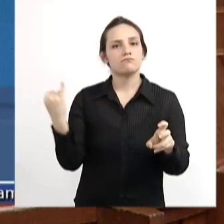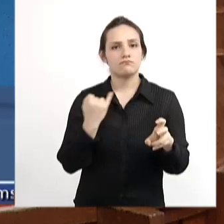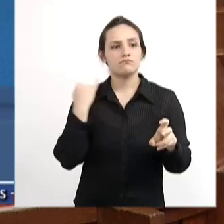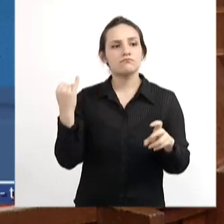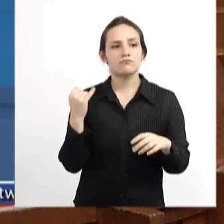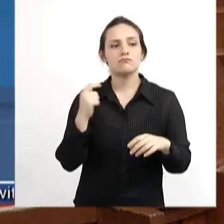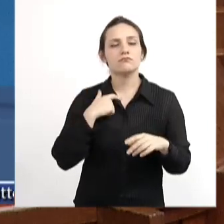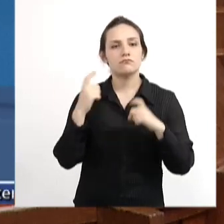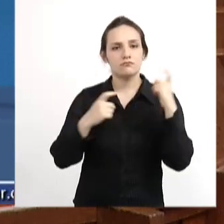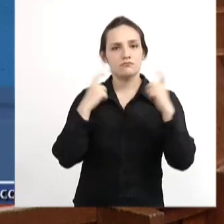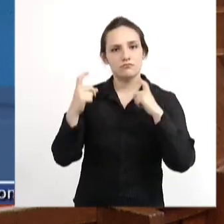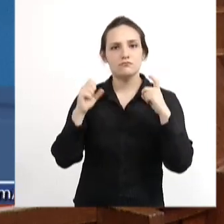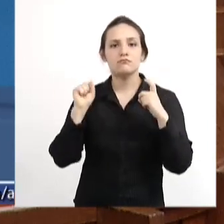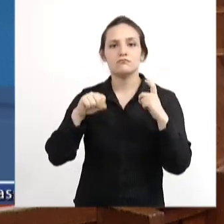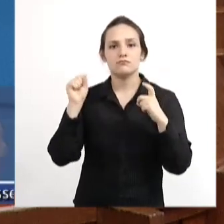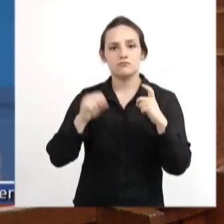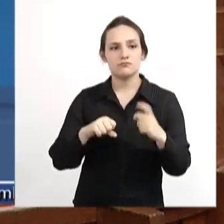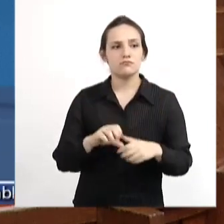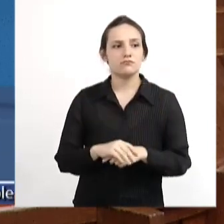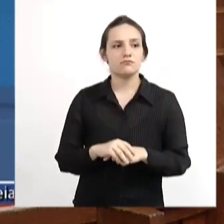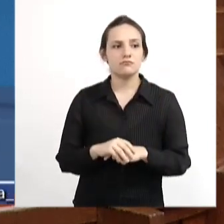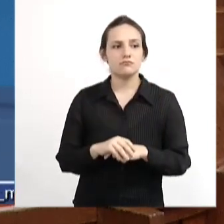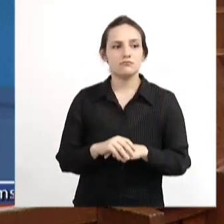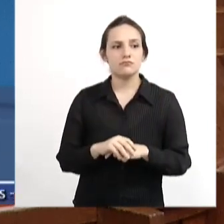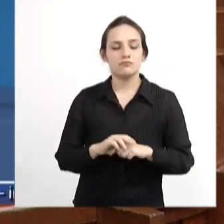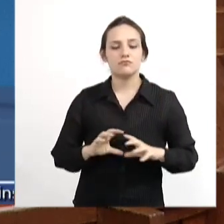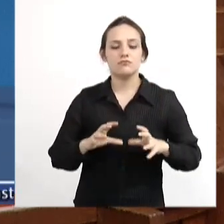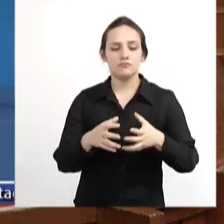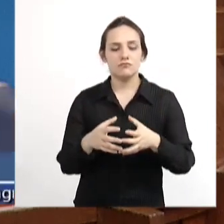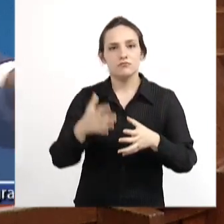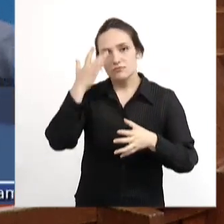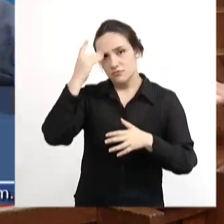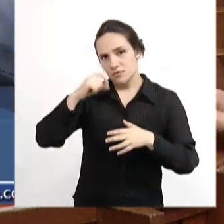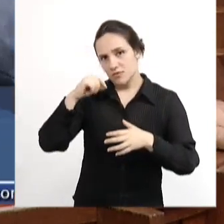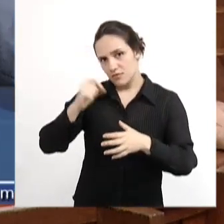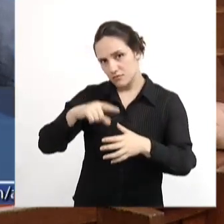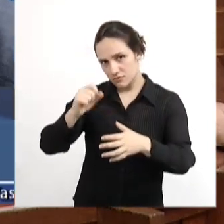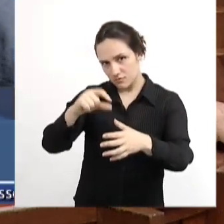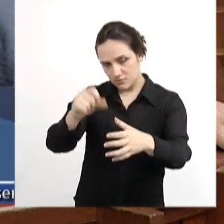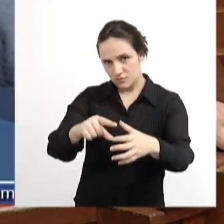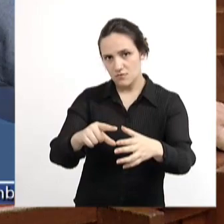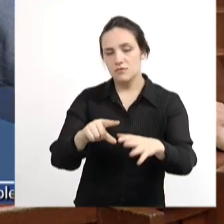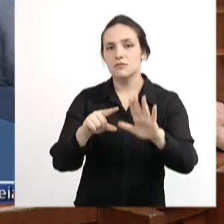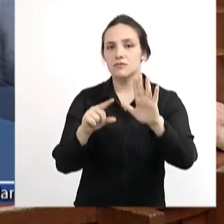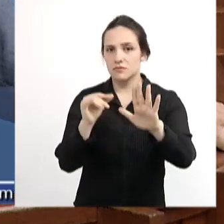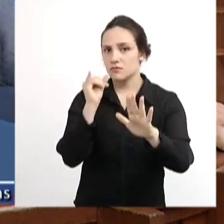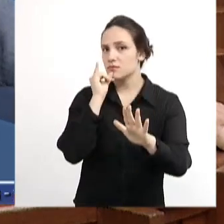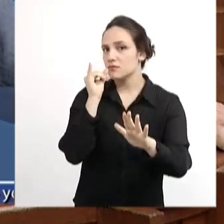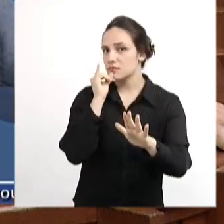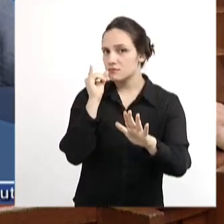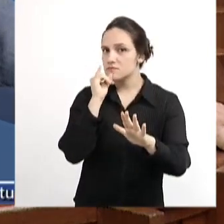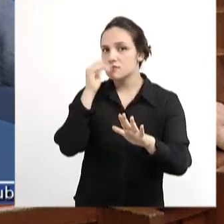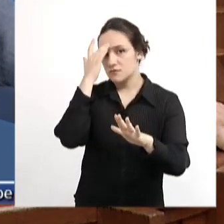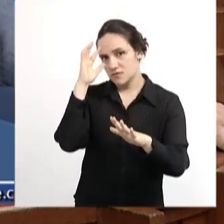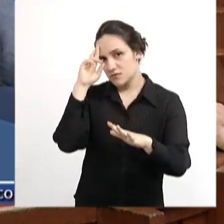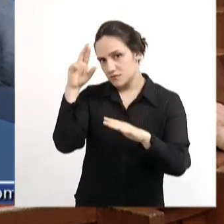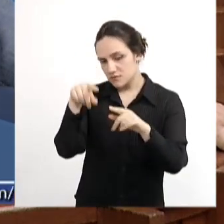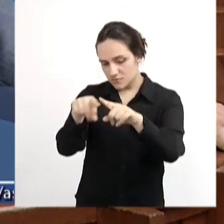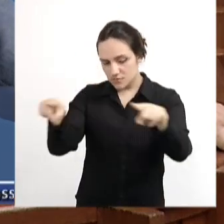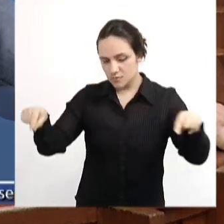que preocupa demais o setor produtivo, em especial os pequenos